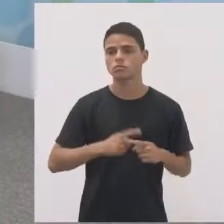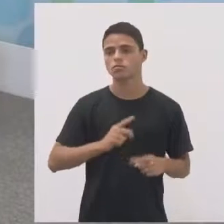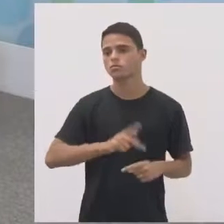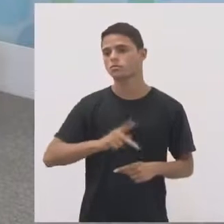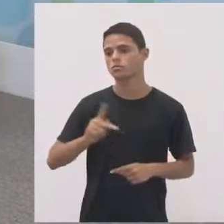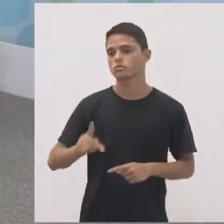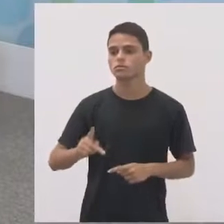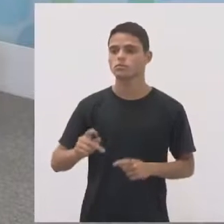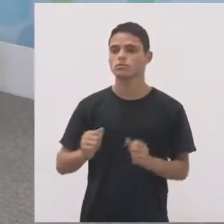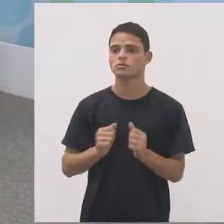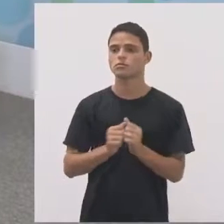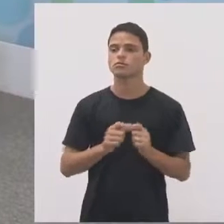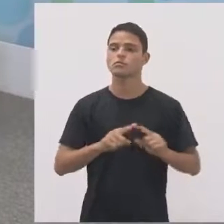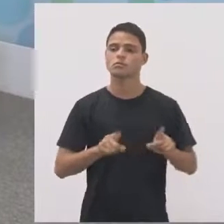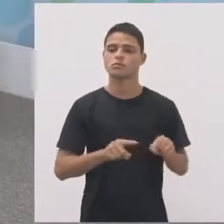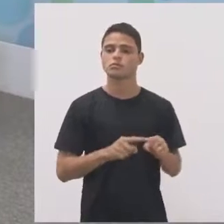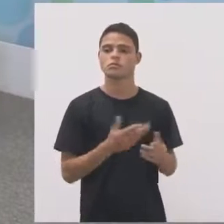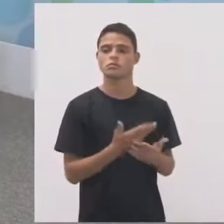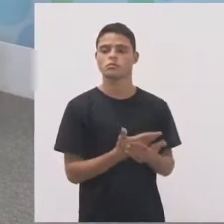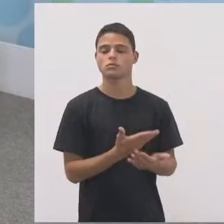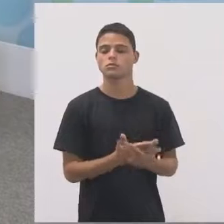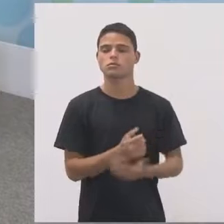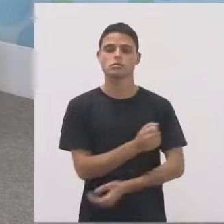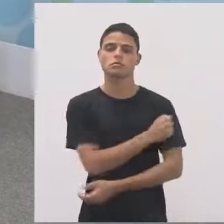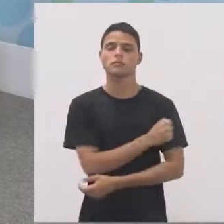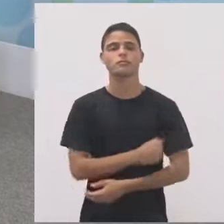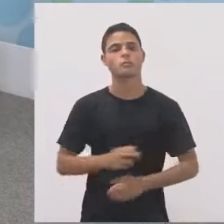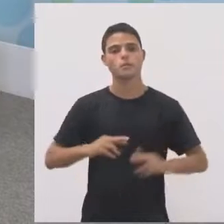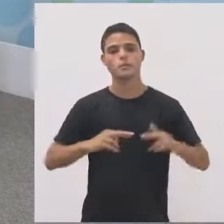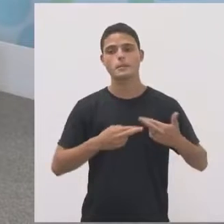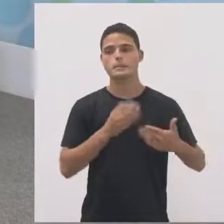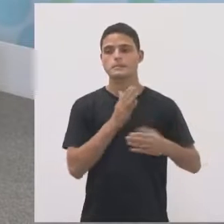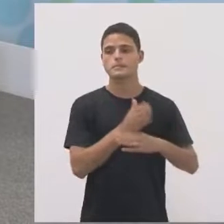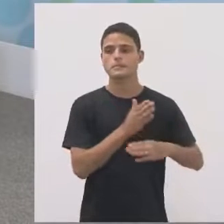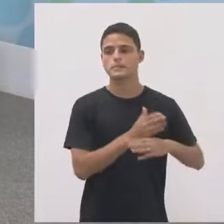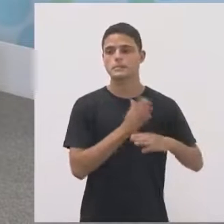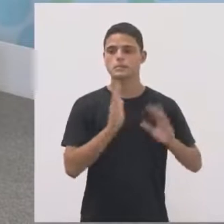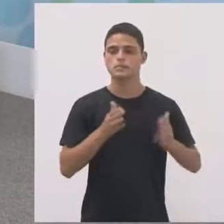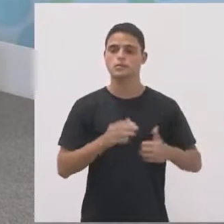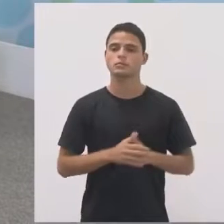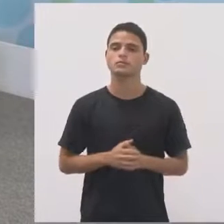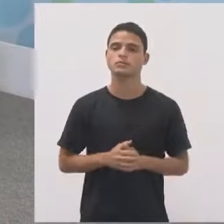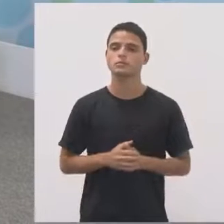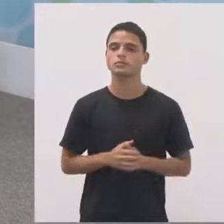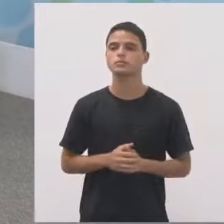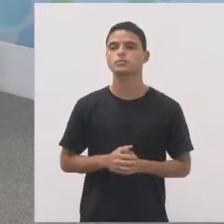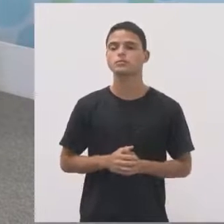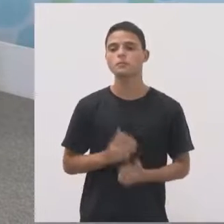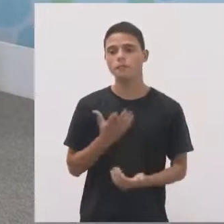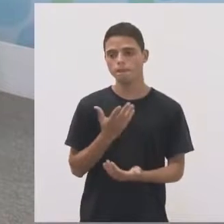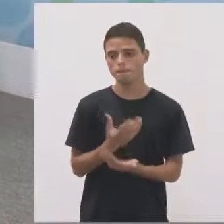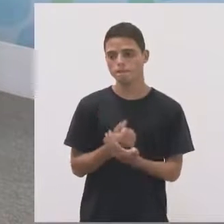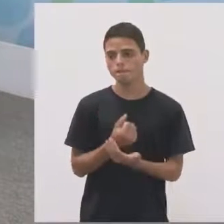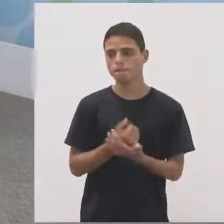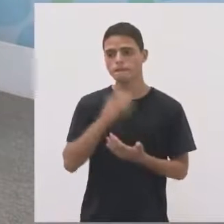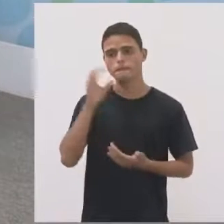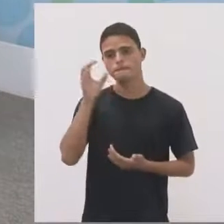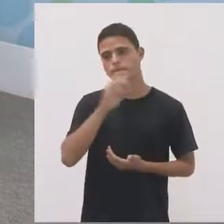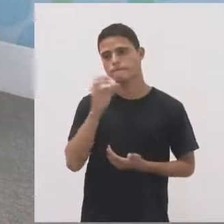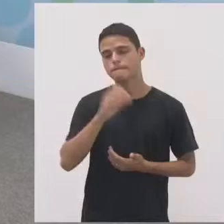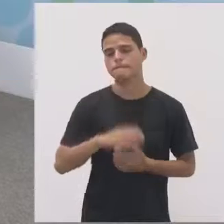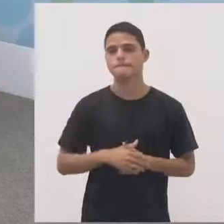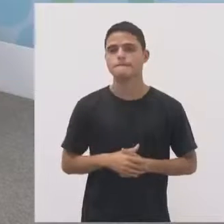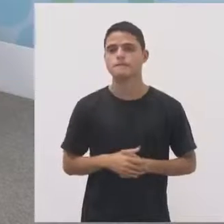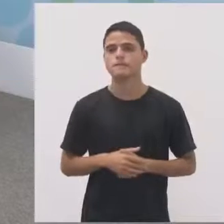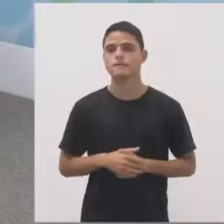na sala de aula com o aluno, tá bom? Então aqui eu já entrei na rede, gente. Então ele já vai conectar, a gente vai fazer a instalação super rápida, porque o horário está mega